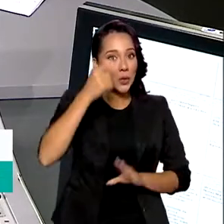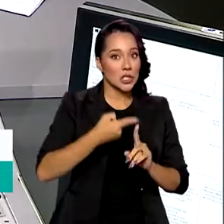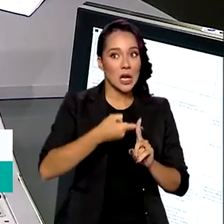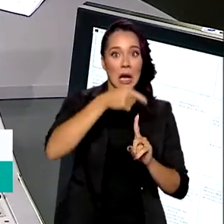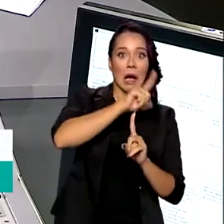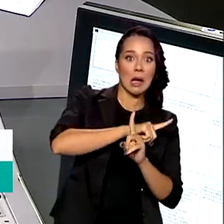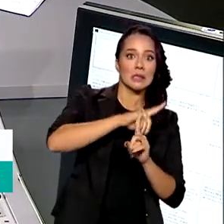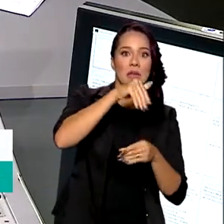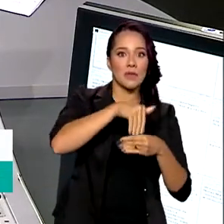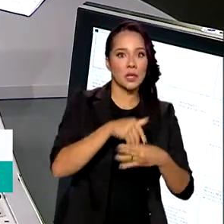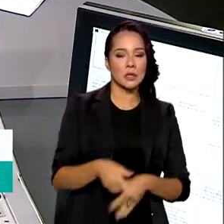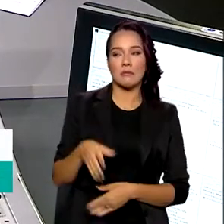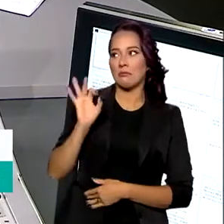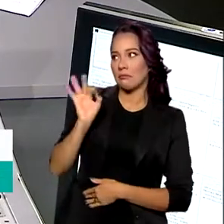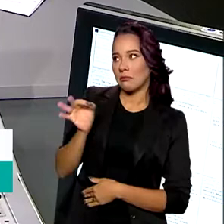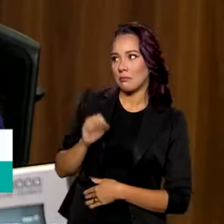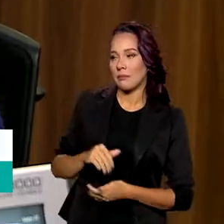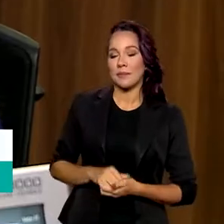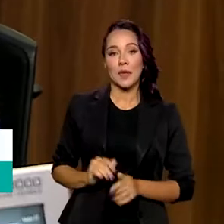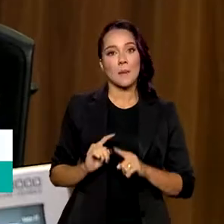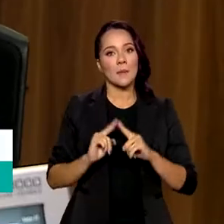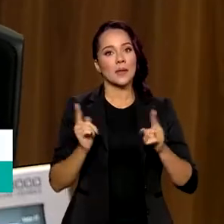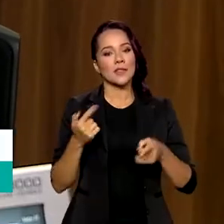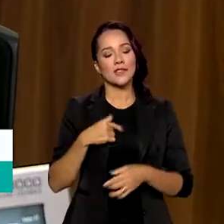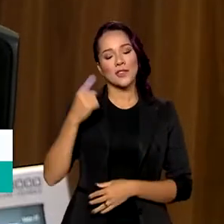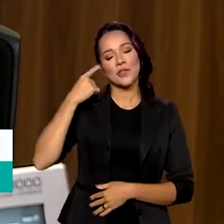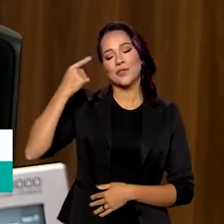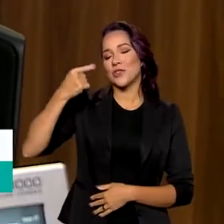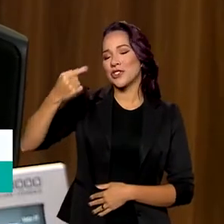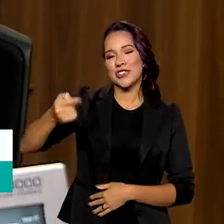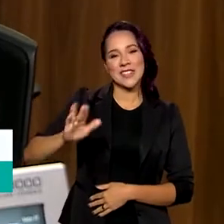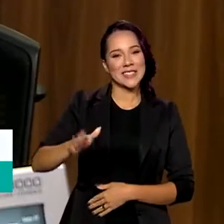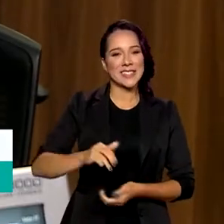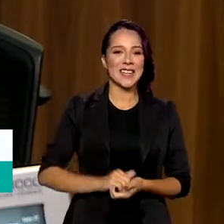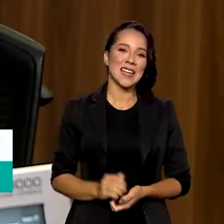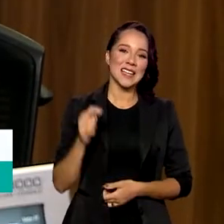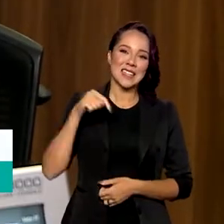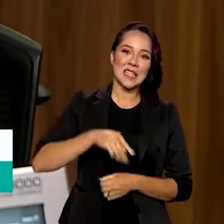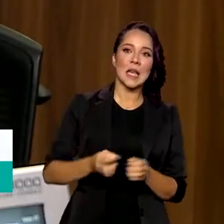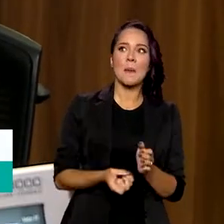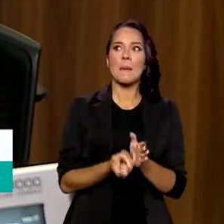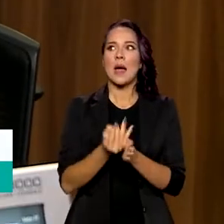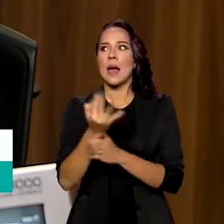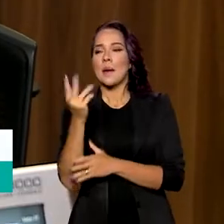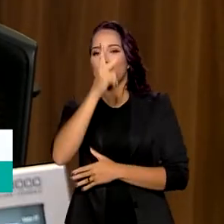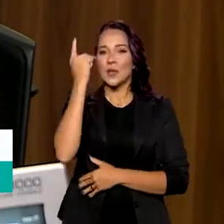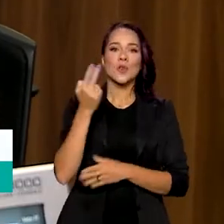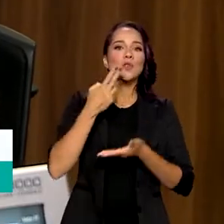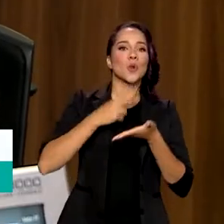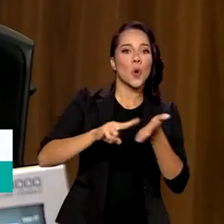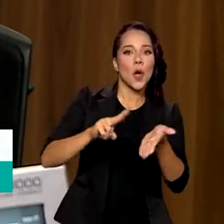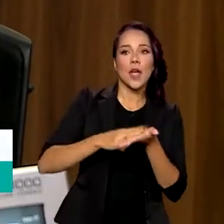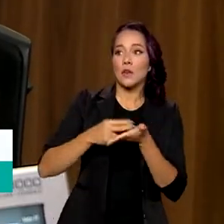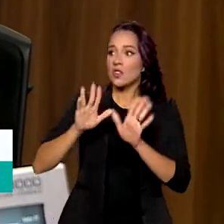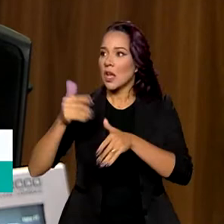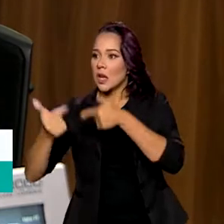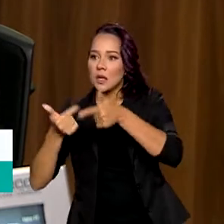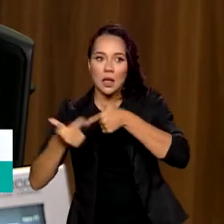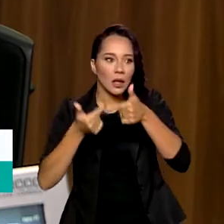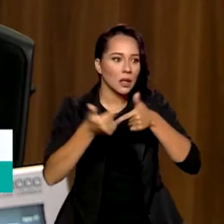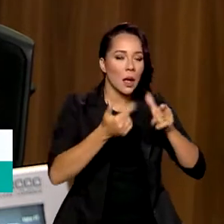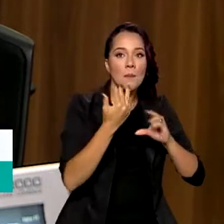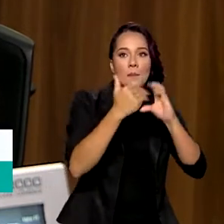dia antes da eleição exatamente mas isso já é o nosso dia a dia né Enquanto estamos aqui milhares de colegas dos Correios já estão trabalhando